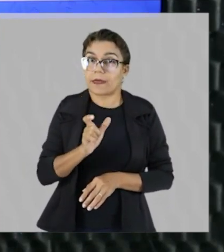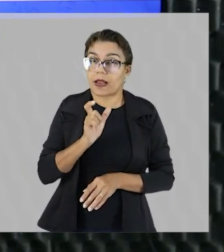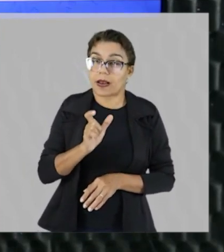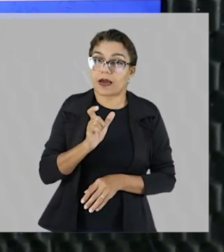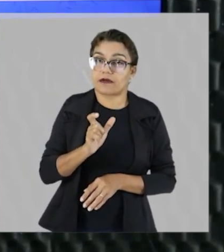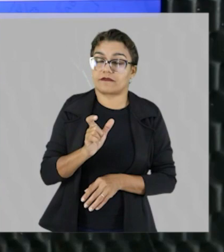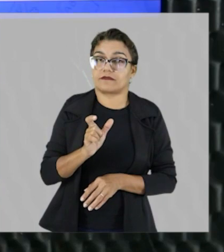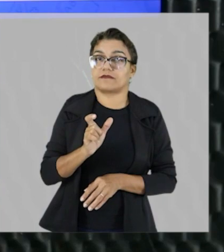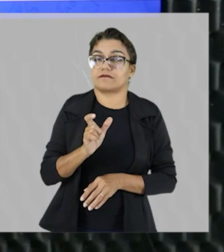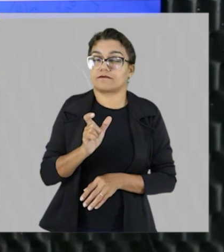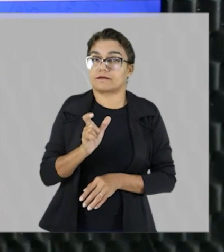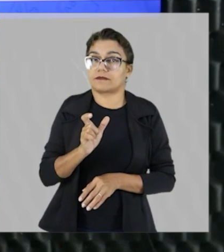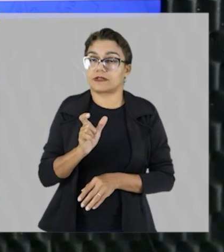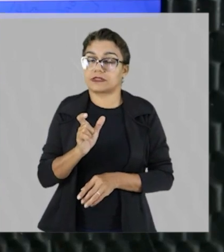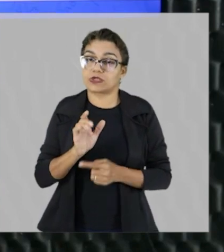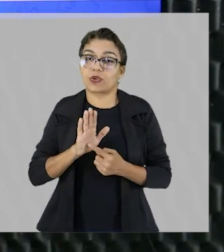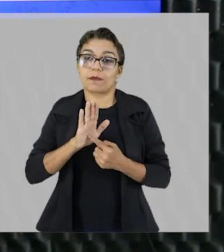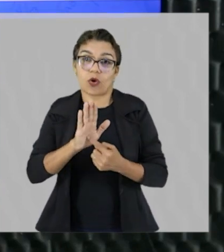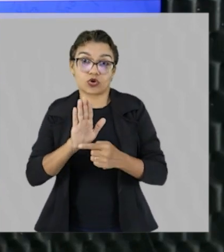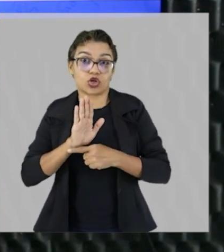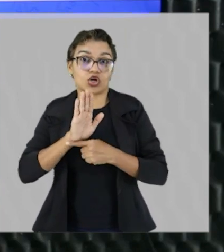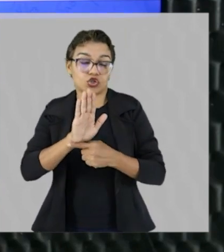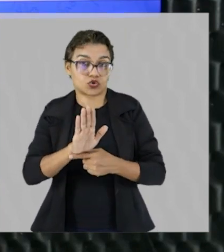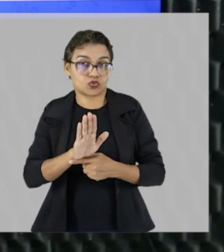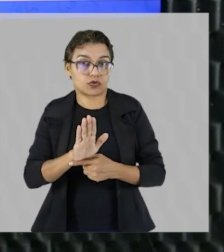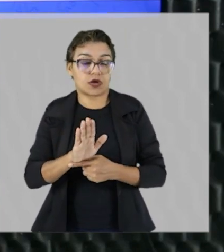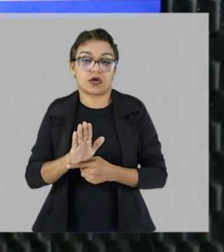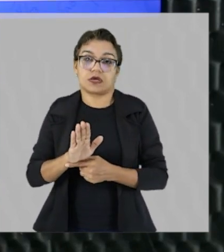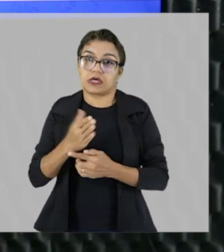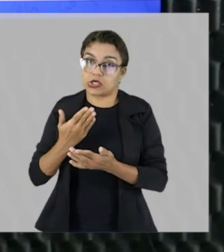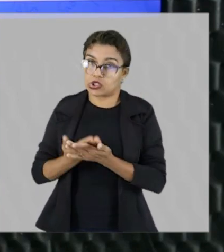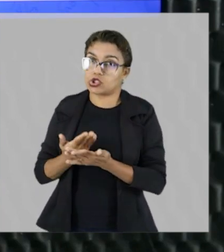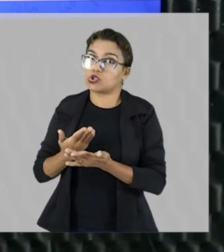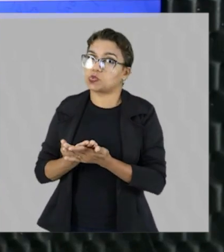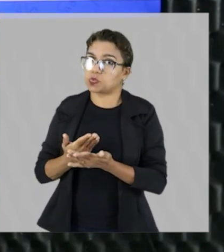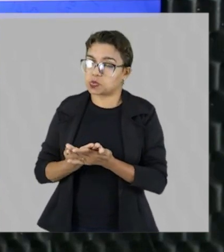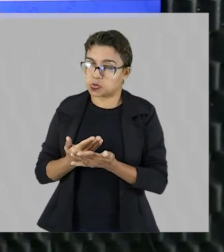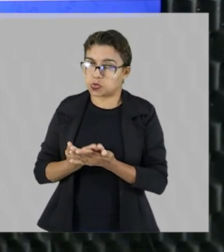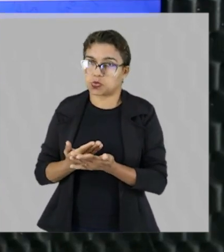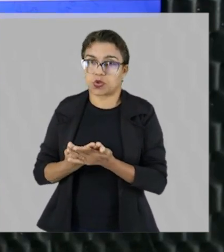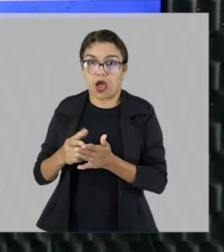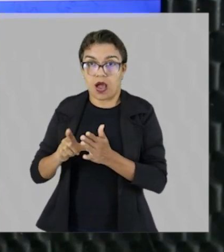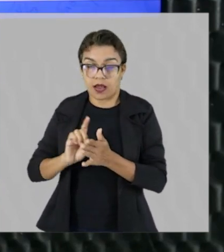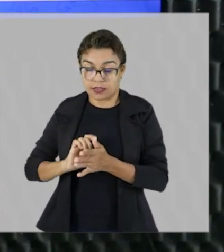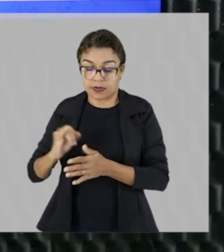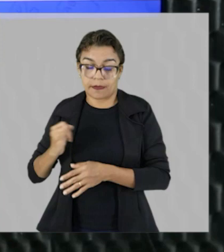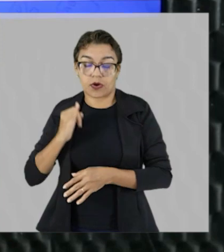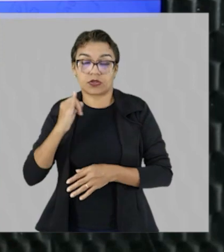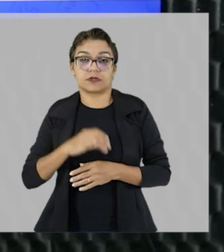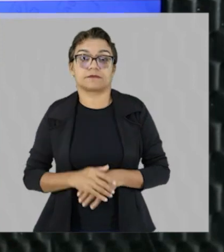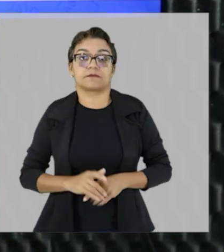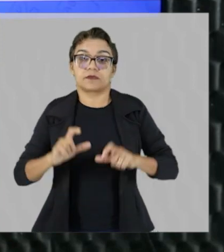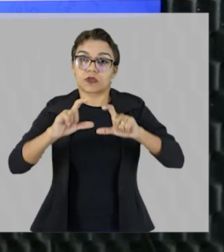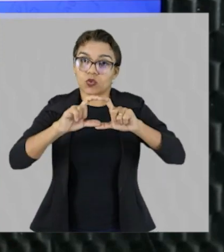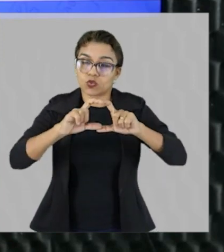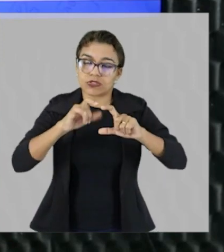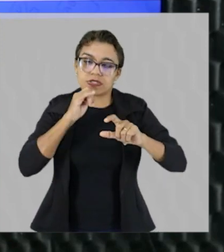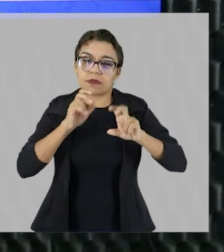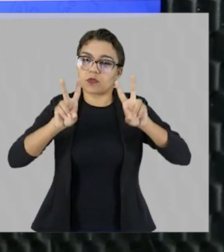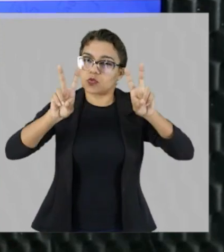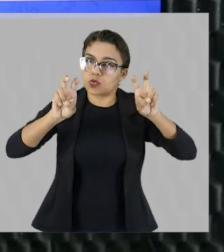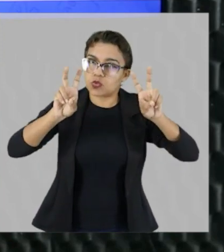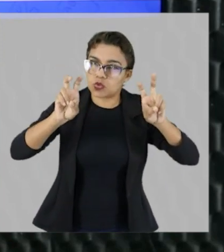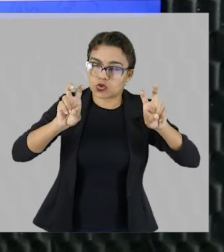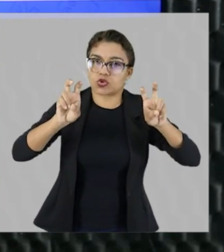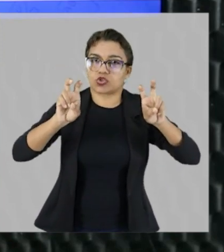cognatos disfarçados. Esse é um estudo que vocês têm que fazer à parte de todas as disciplinas. Ler o título, os enunciados, os